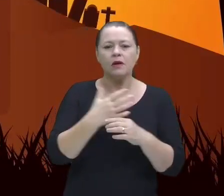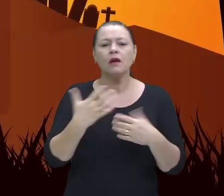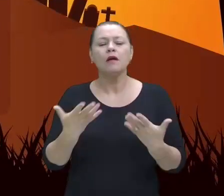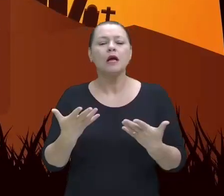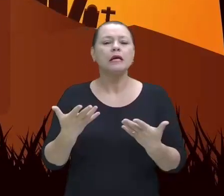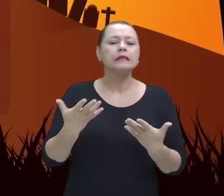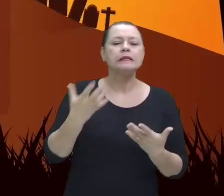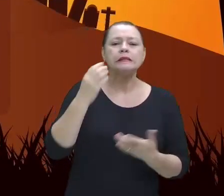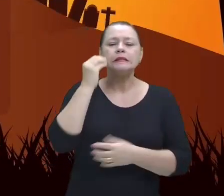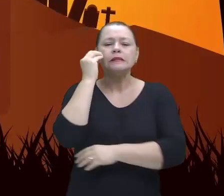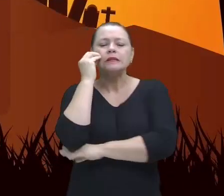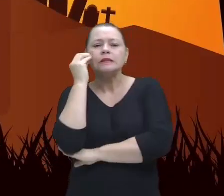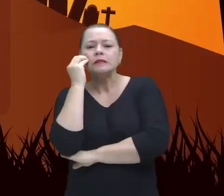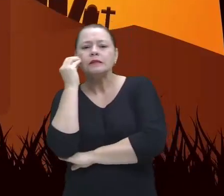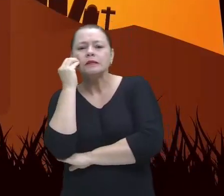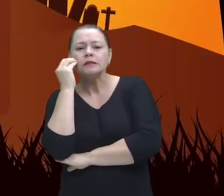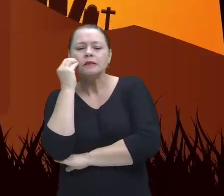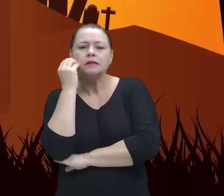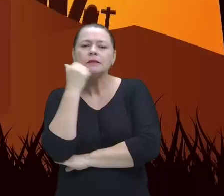Vamos ver.